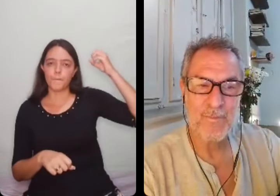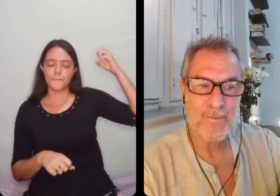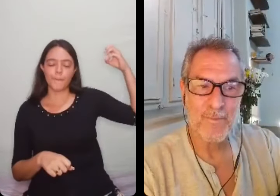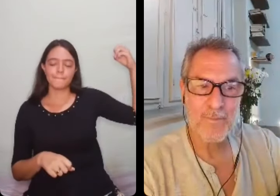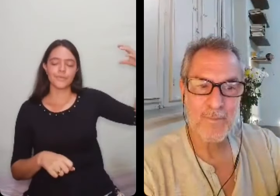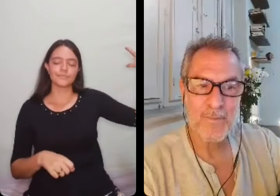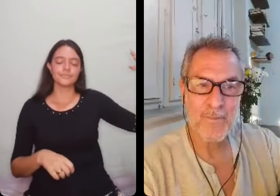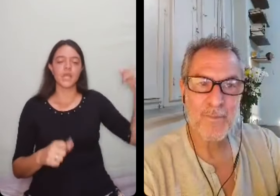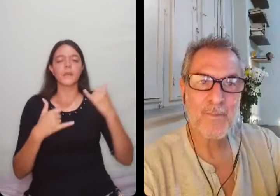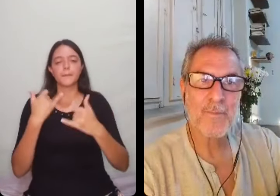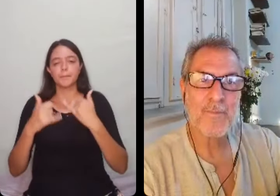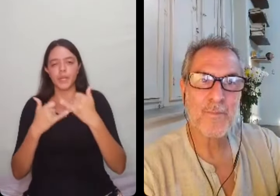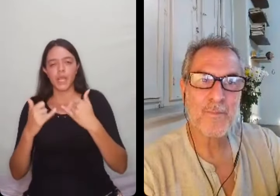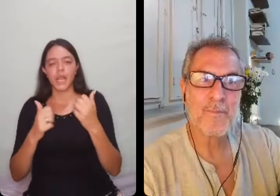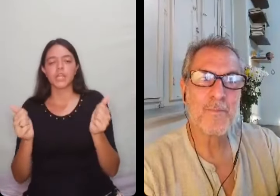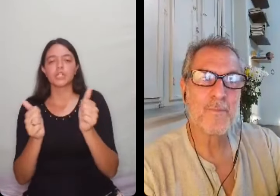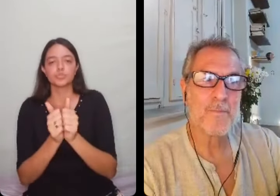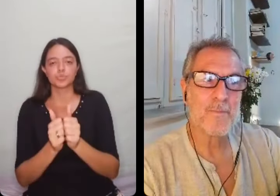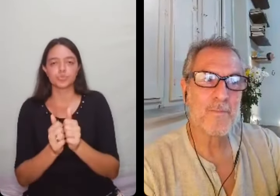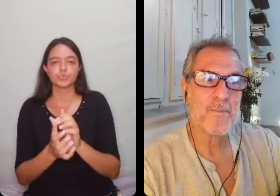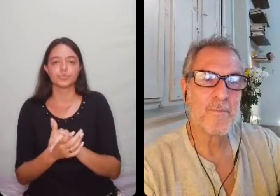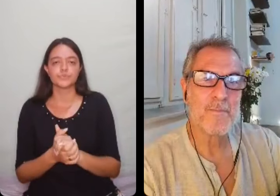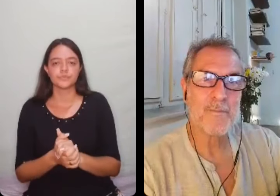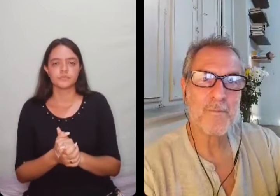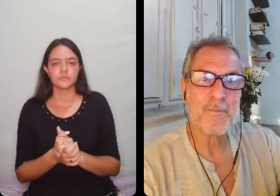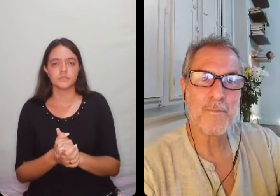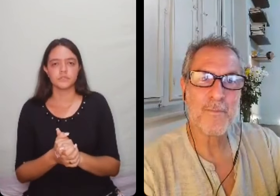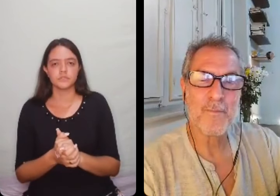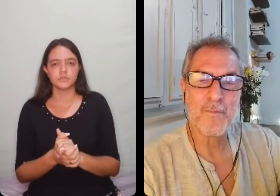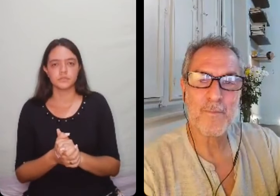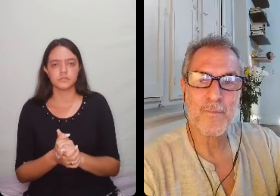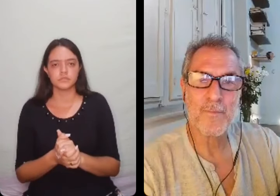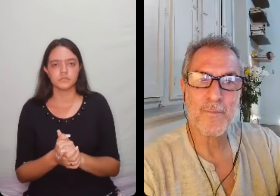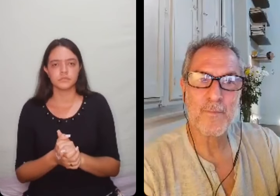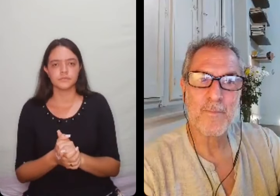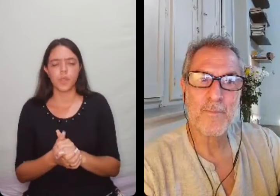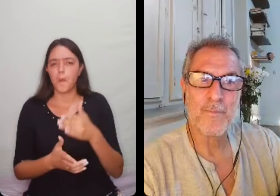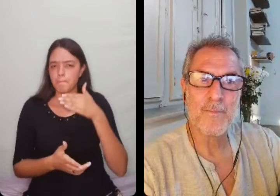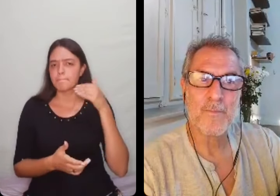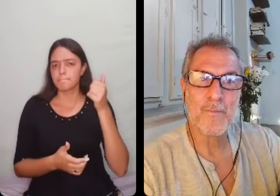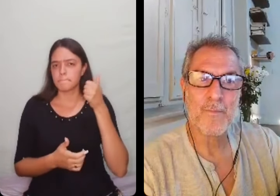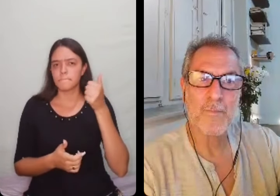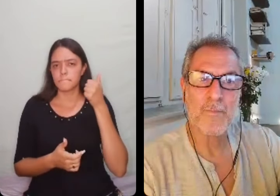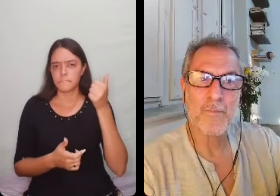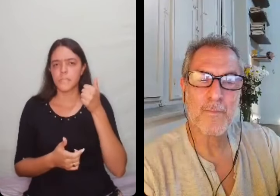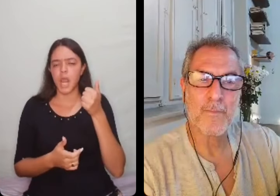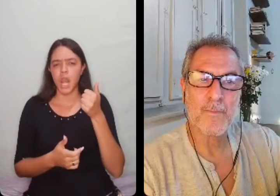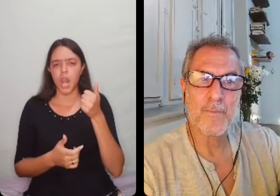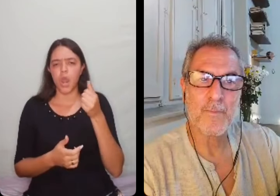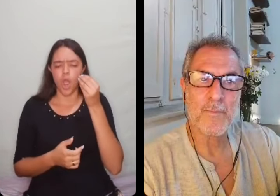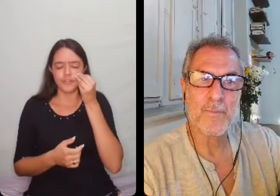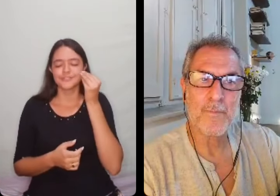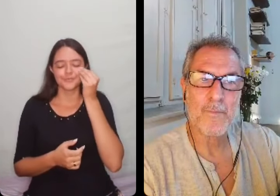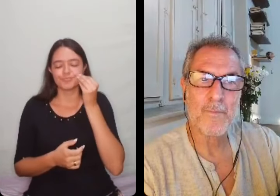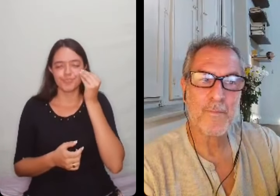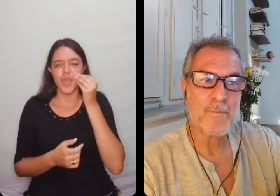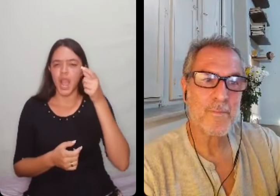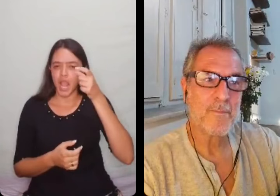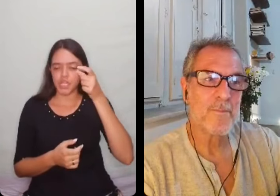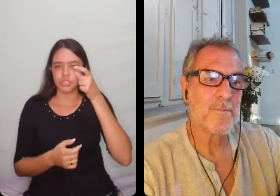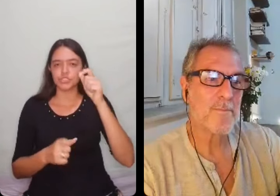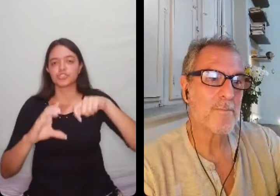vocês tenham uma melhor fruição, né? E uma melhor qualidade na experiência aí, junto com a Jussara e